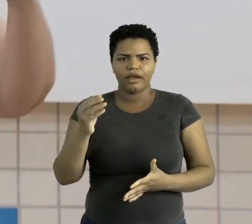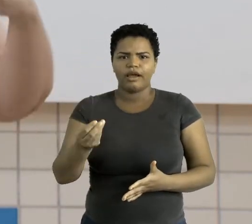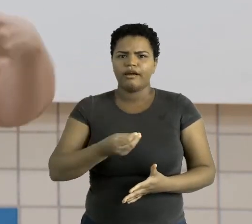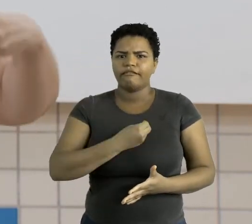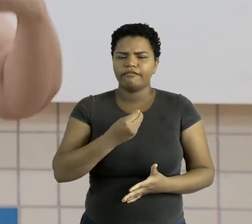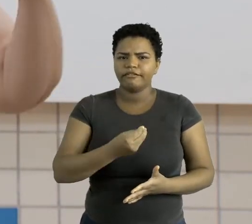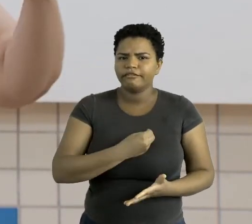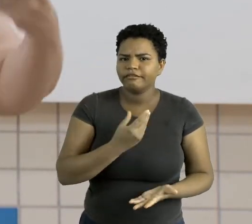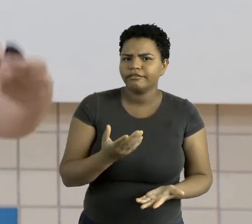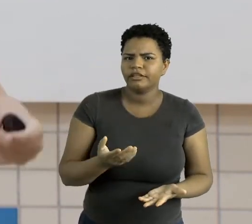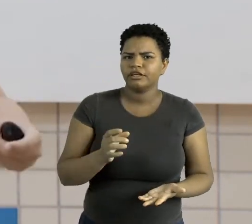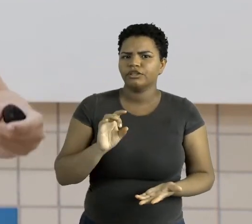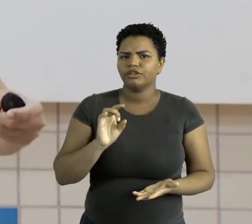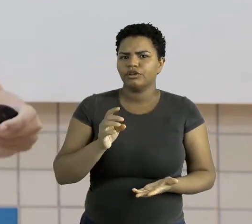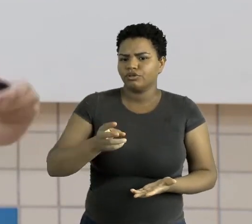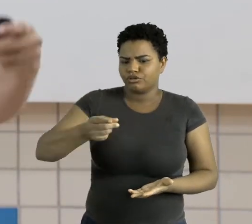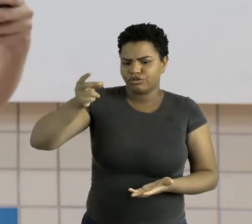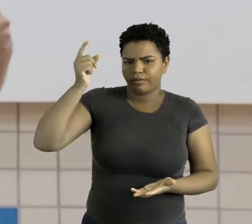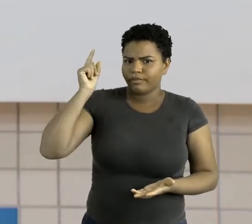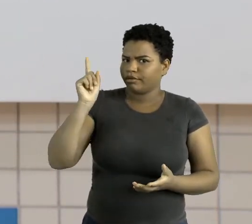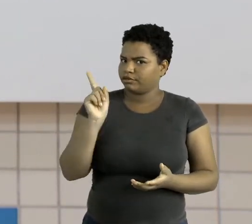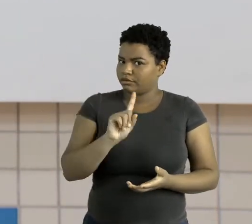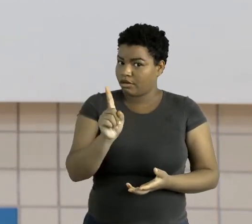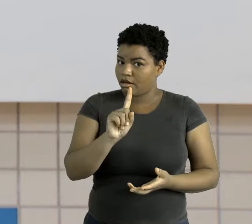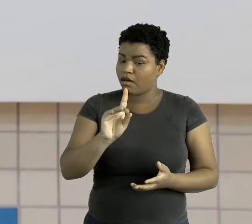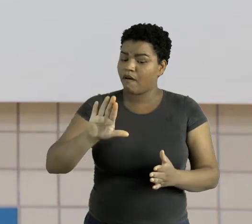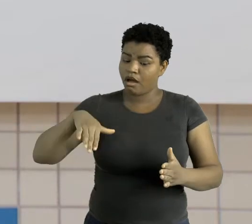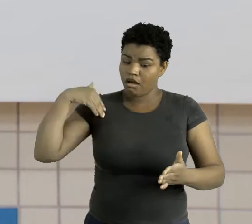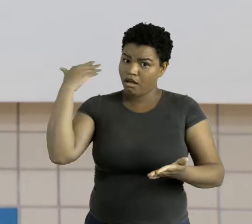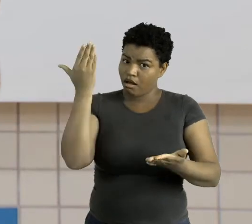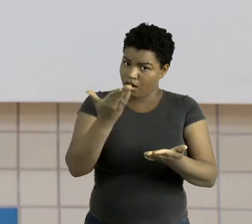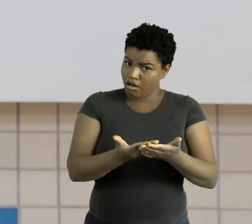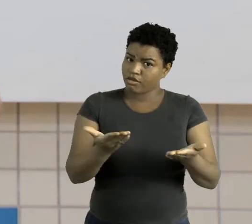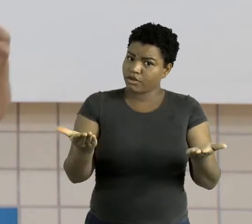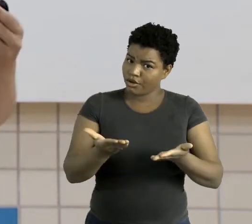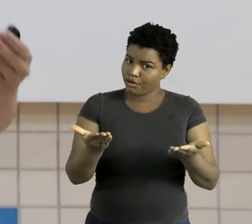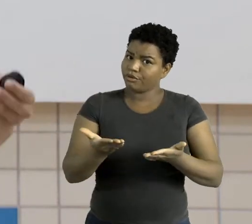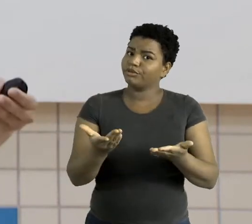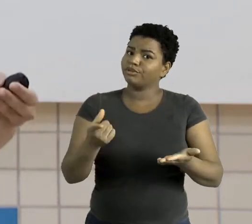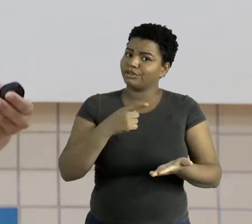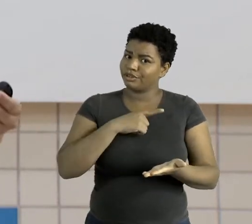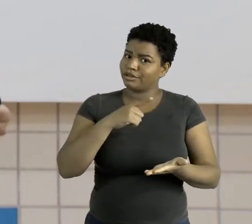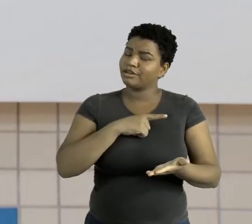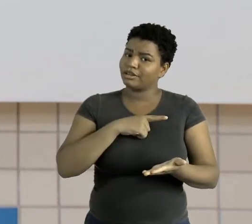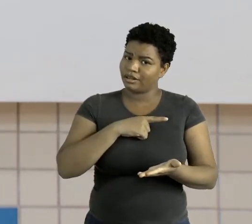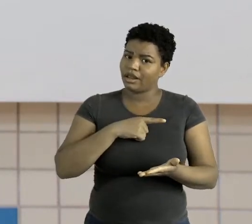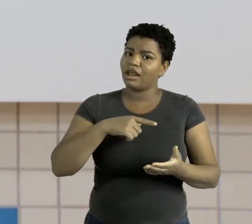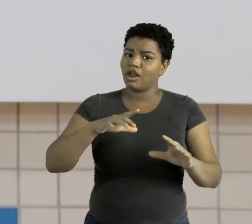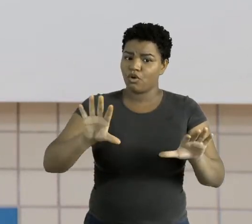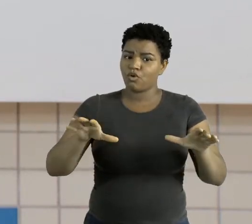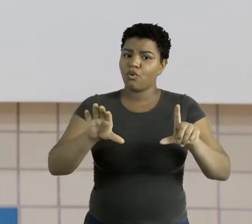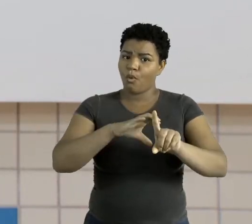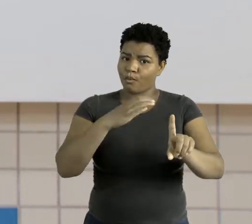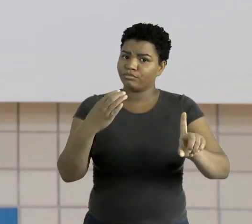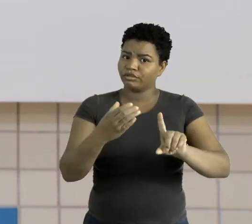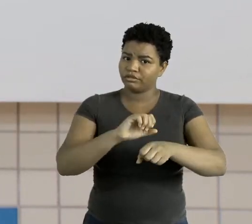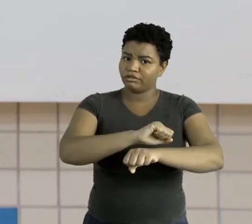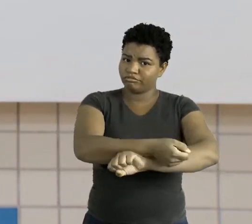elas vivem até hoje, porque nós temos comunidades quilombolas existentes até hoje.